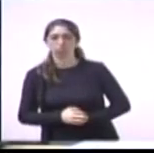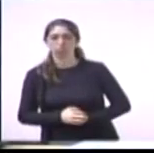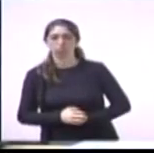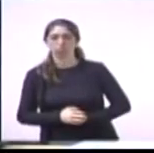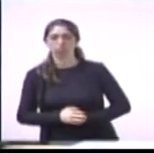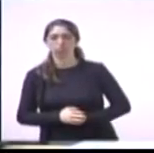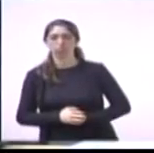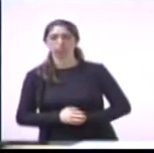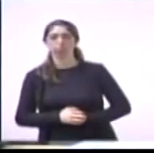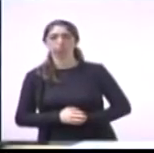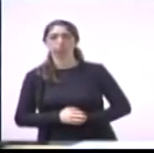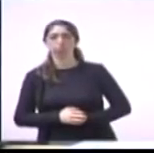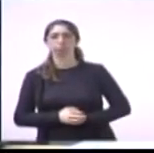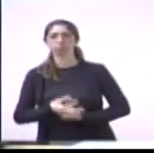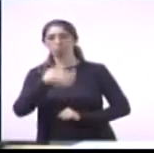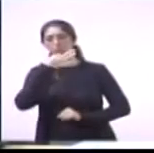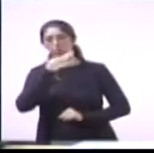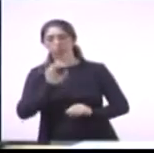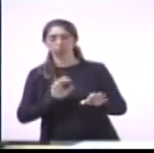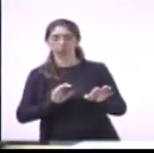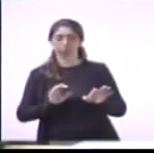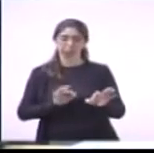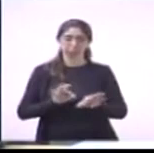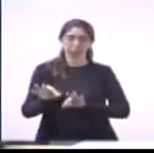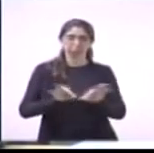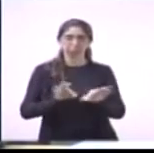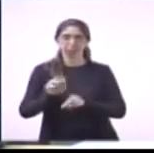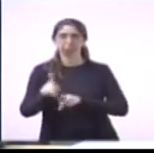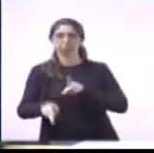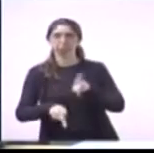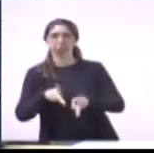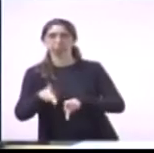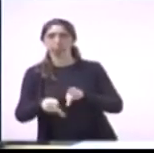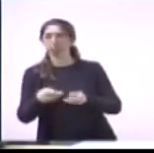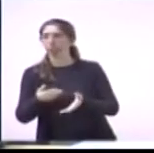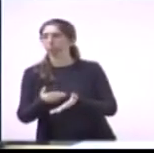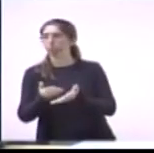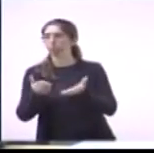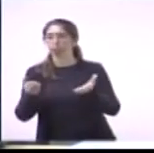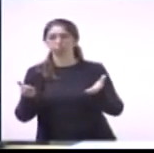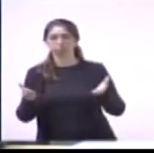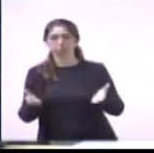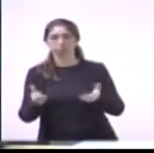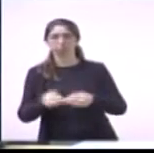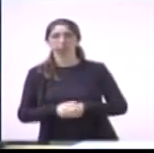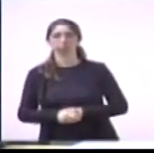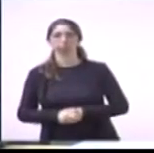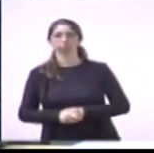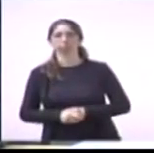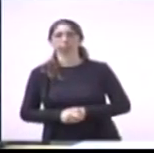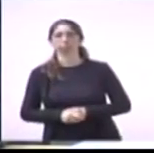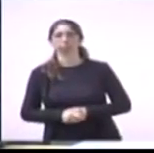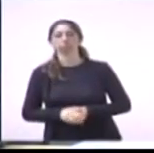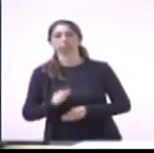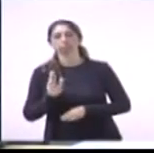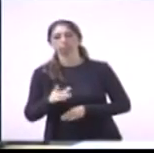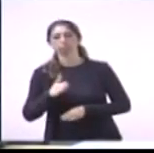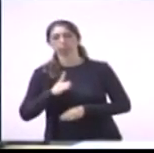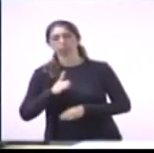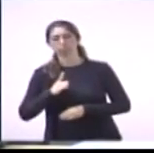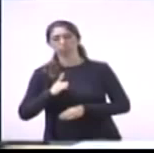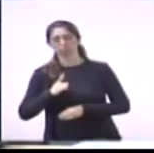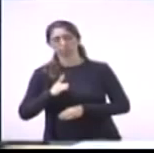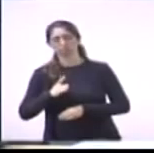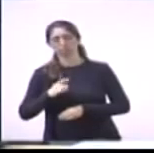vamos preparar a nossa população, desde a mais tenra idade até o